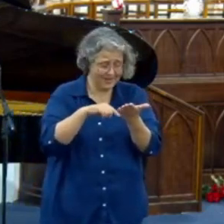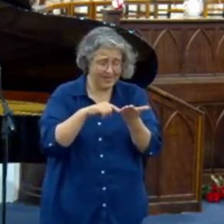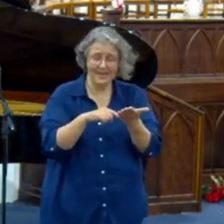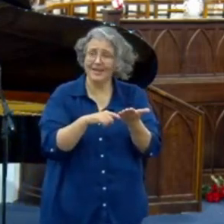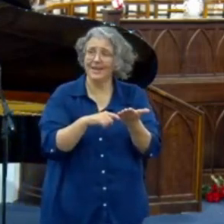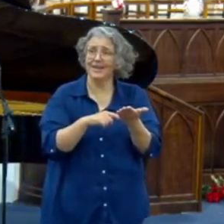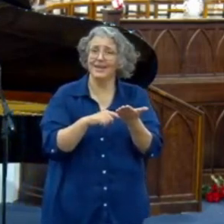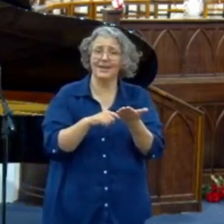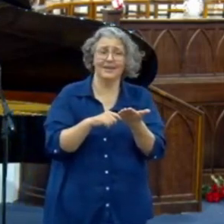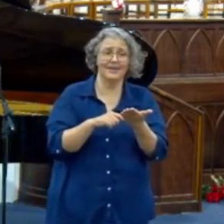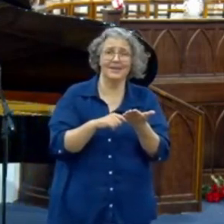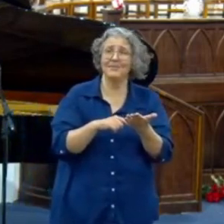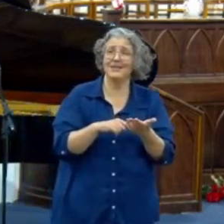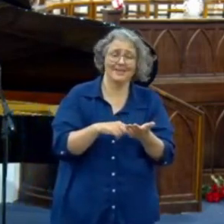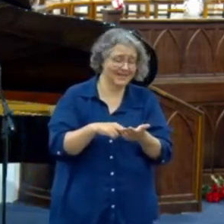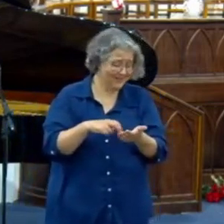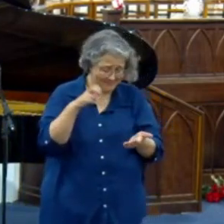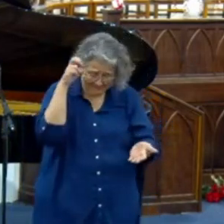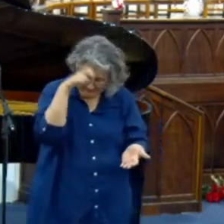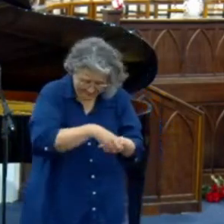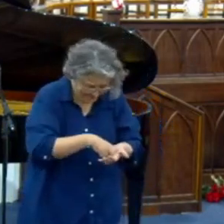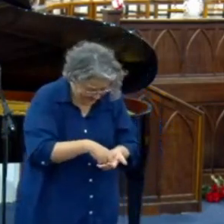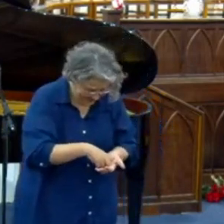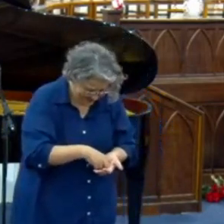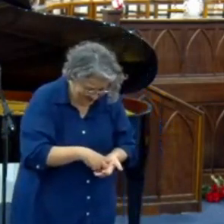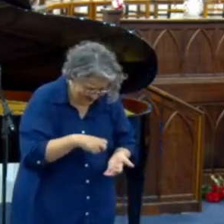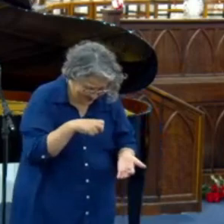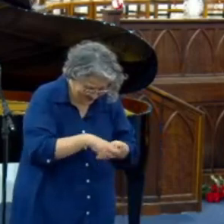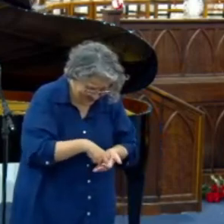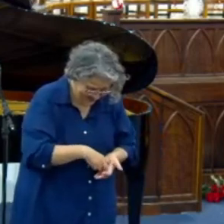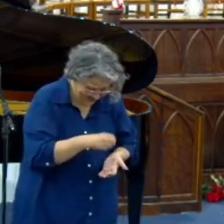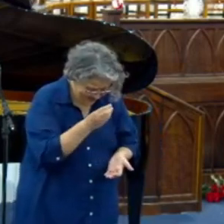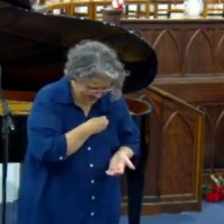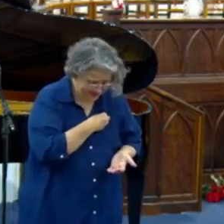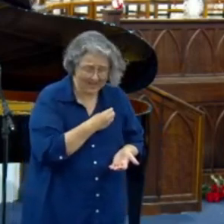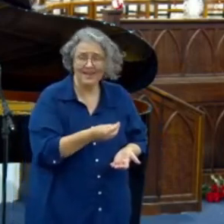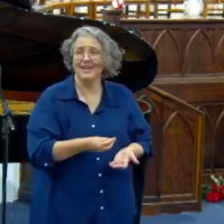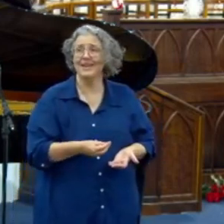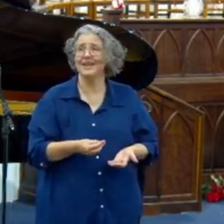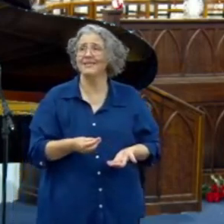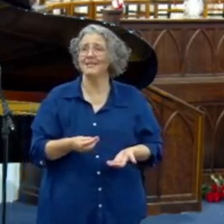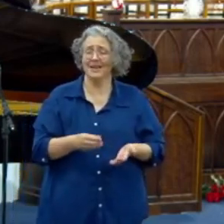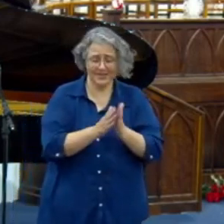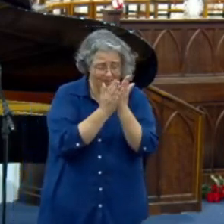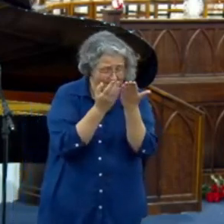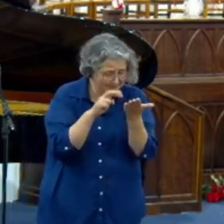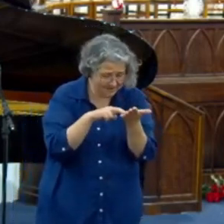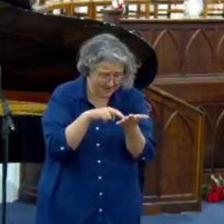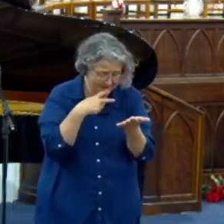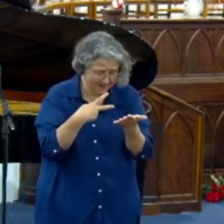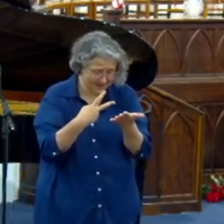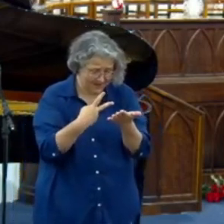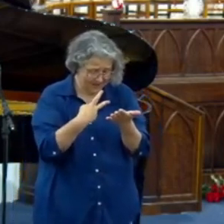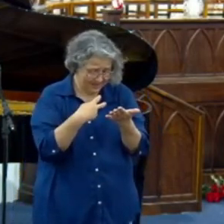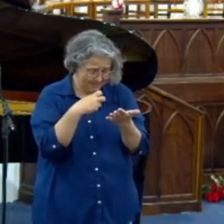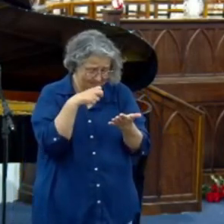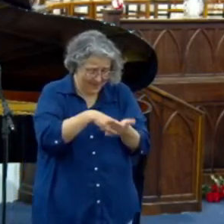Cair ao chão em arrependimento porque a tua palavra disse para mim, pecador, isso eu nunca fiz, Senhor.